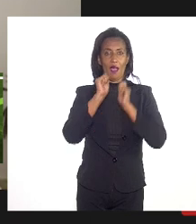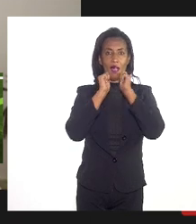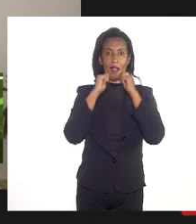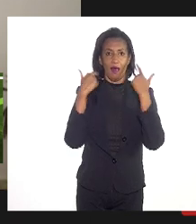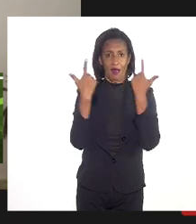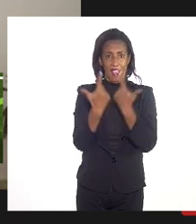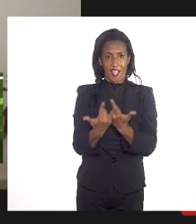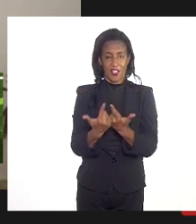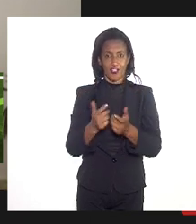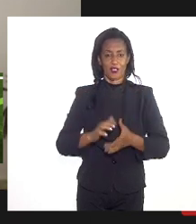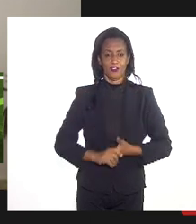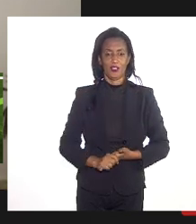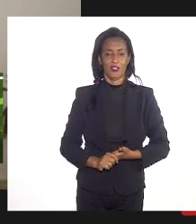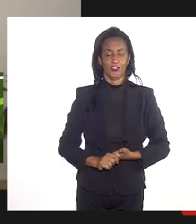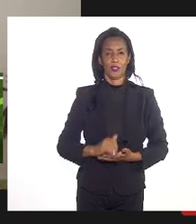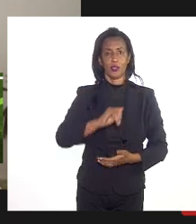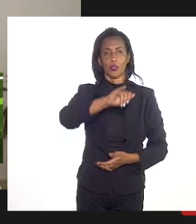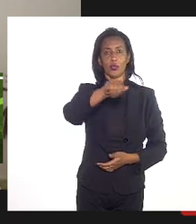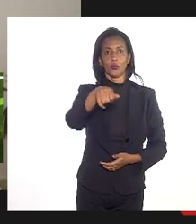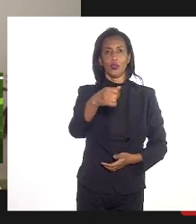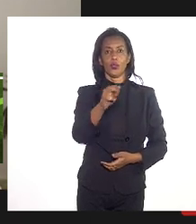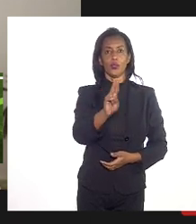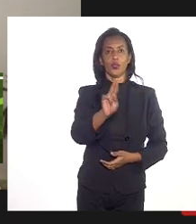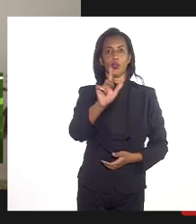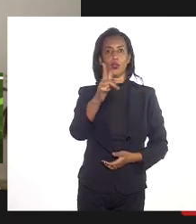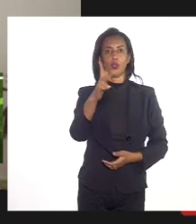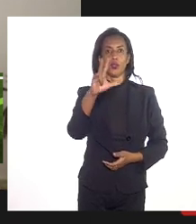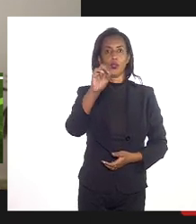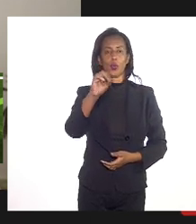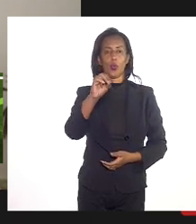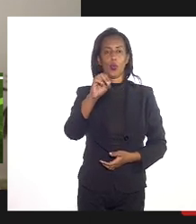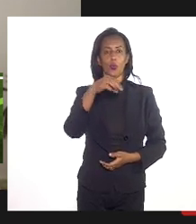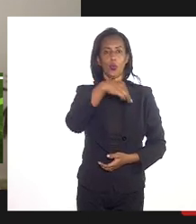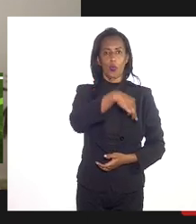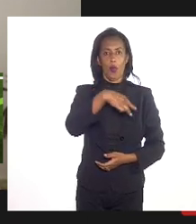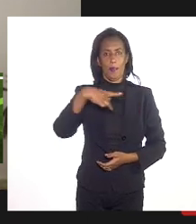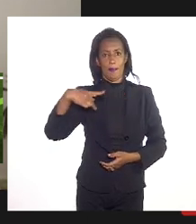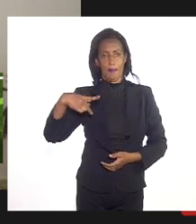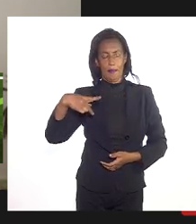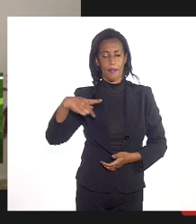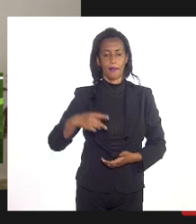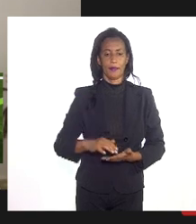do senhor Júlio, que é do Ministério Público